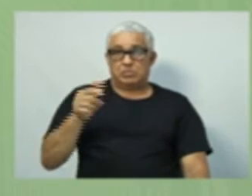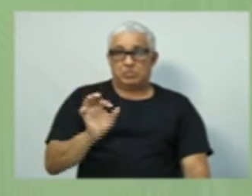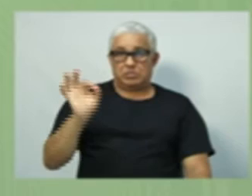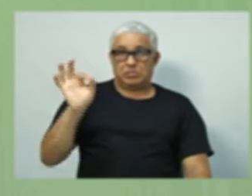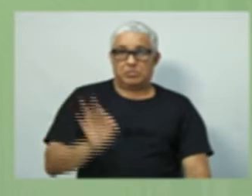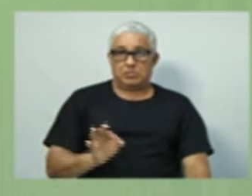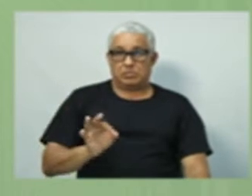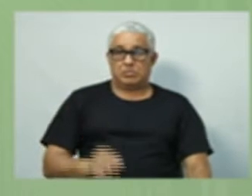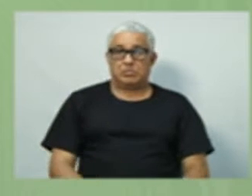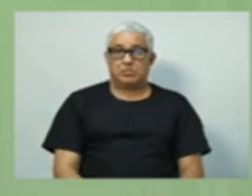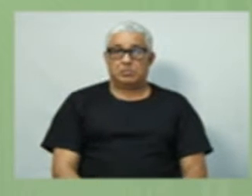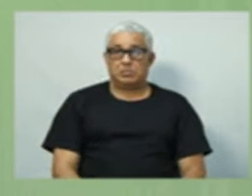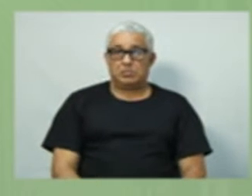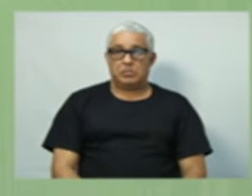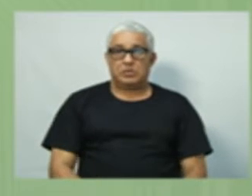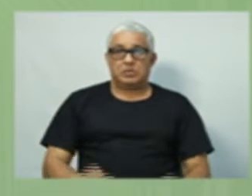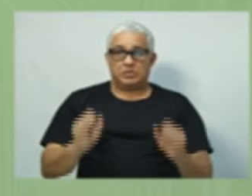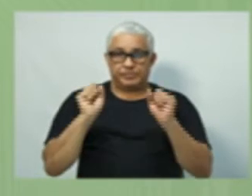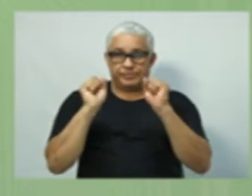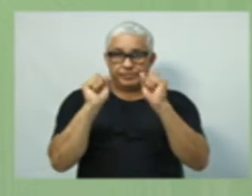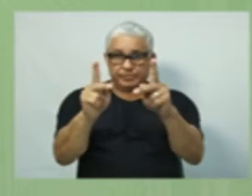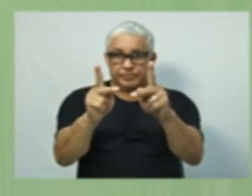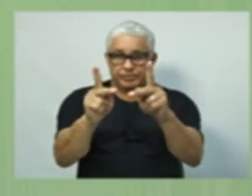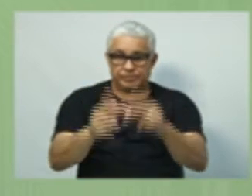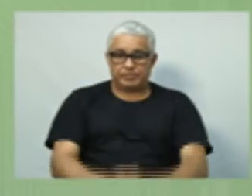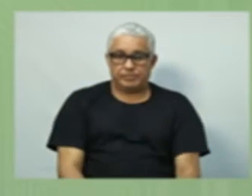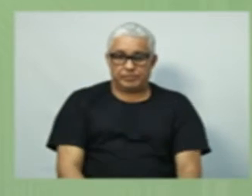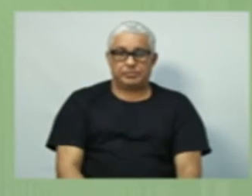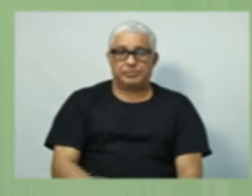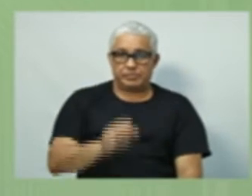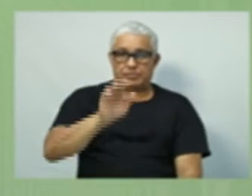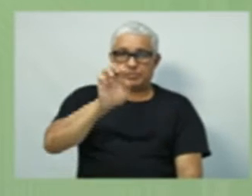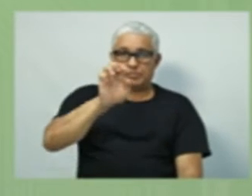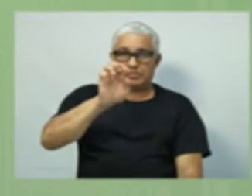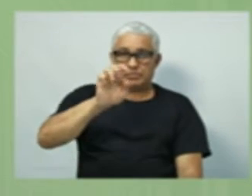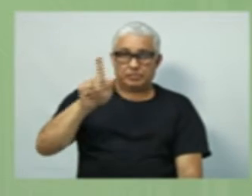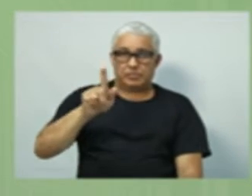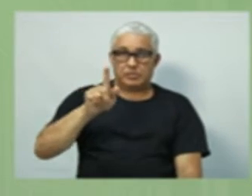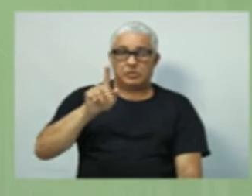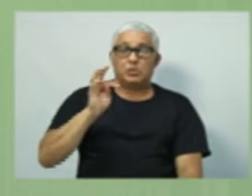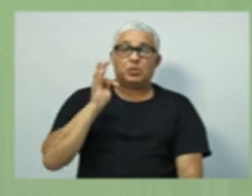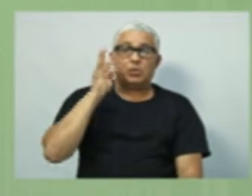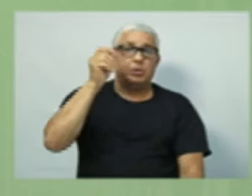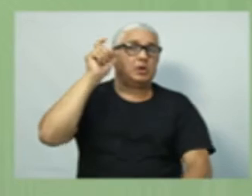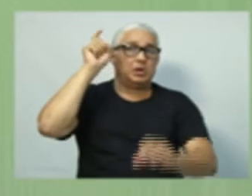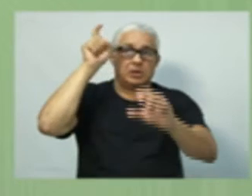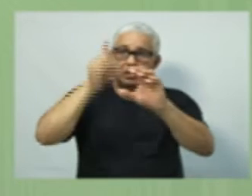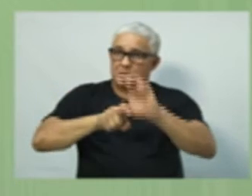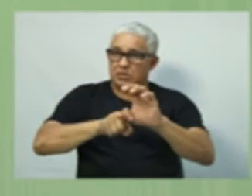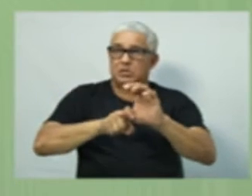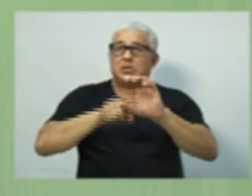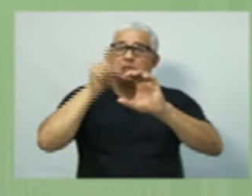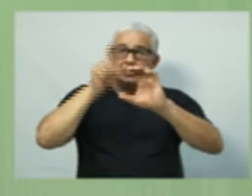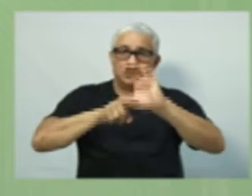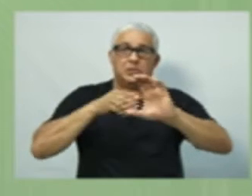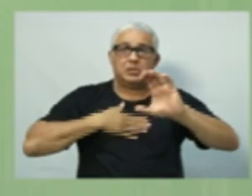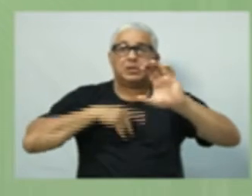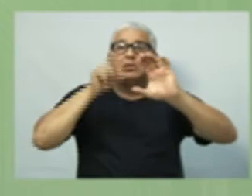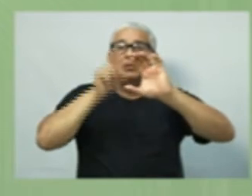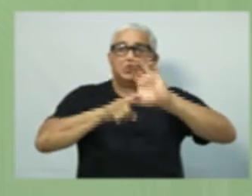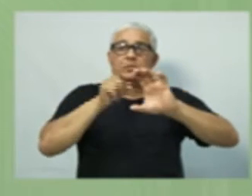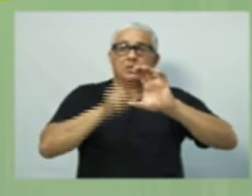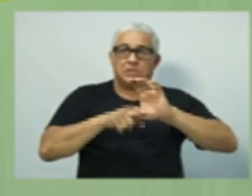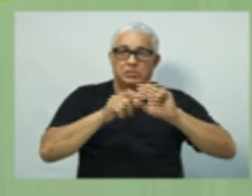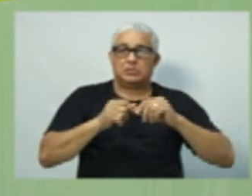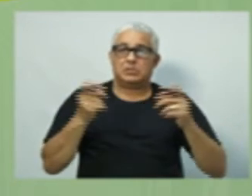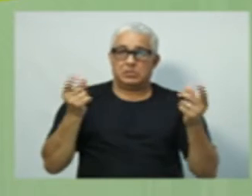cento fechado então devidamente geral e até tudo que eu devo esquecer indica que ele diga quanto que das minha vida é